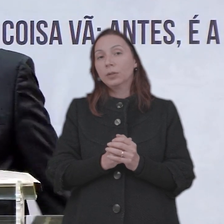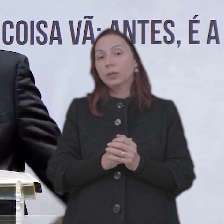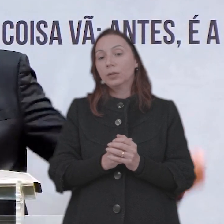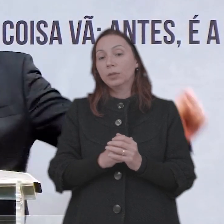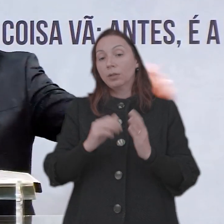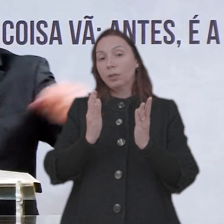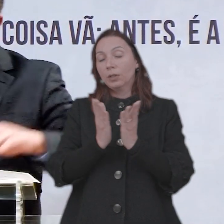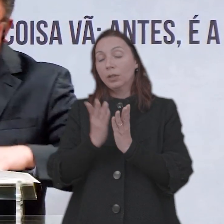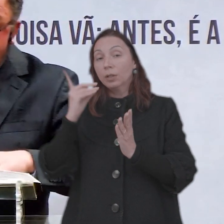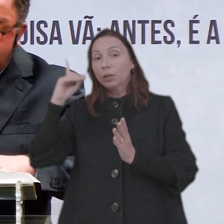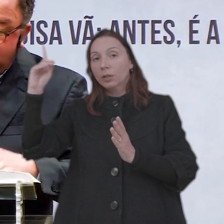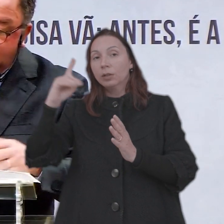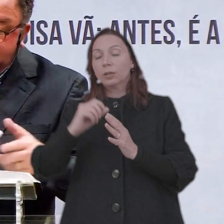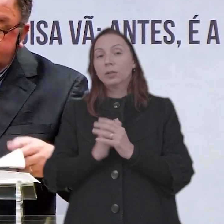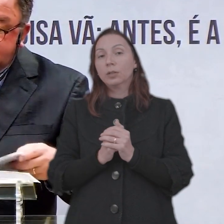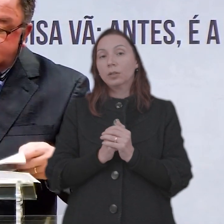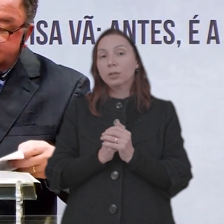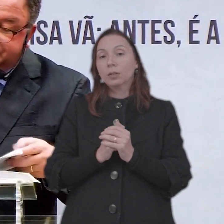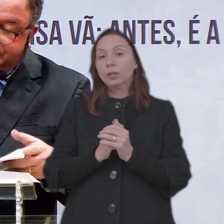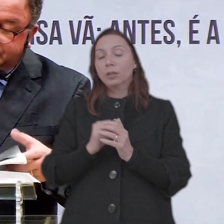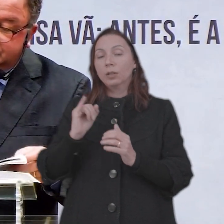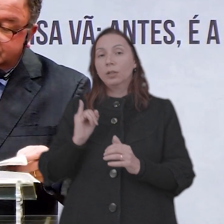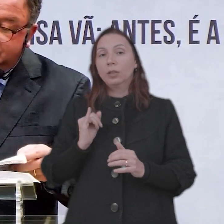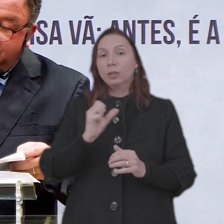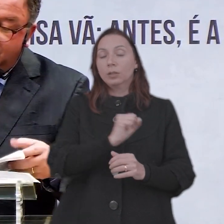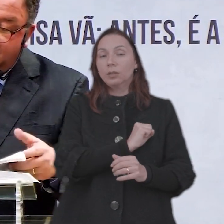Abra sua Bíblia, lá em Isaías,